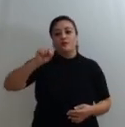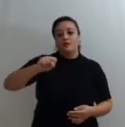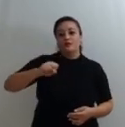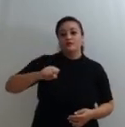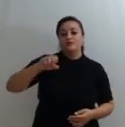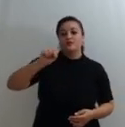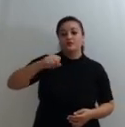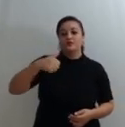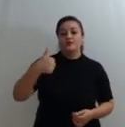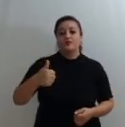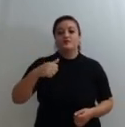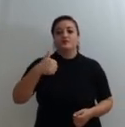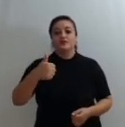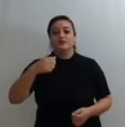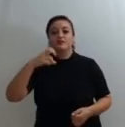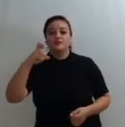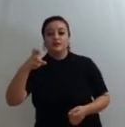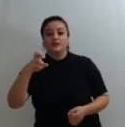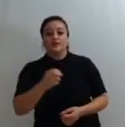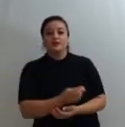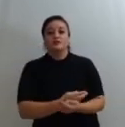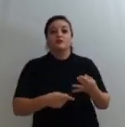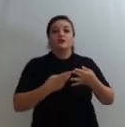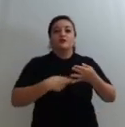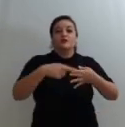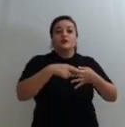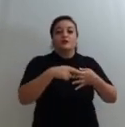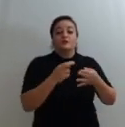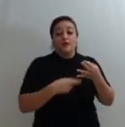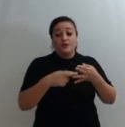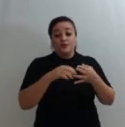1.881.115 e o recurso agravo regimental no recurso especial